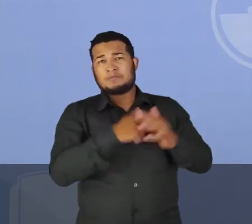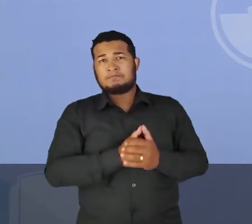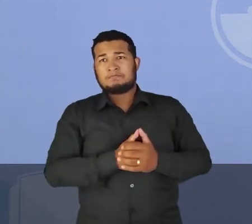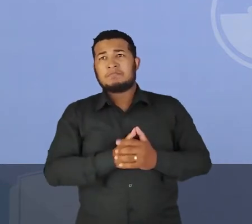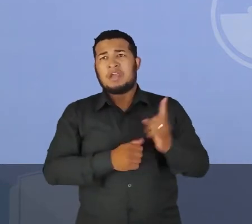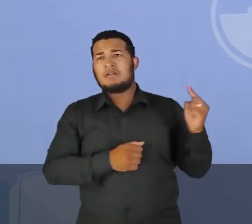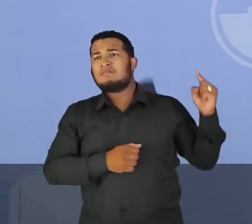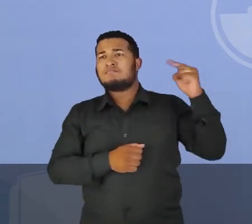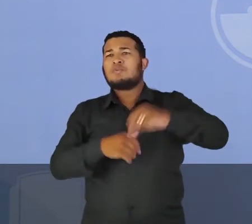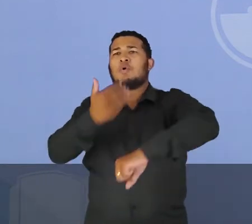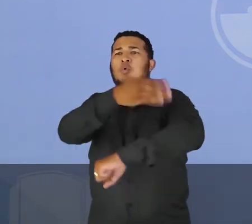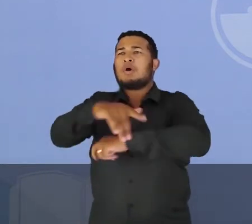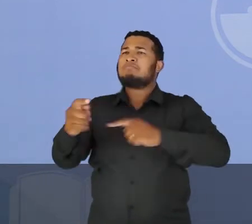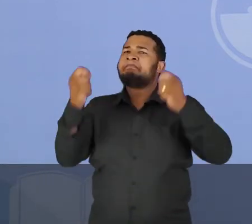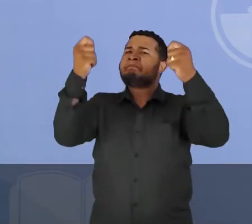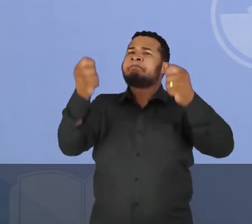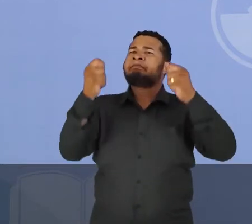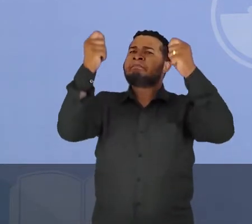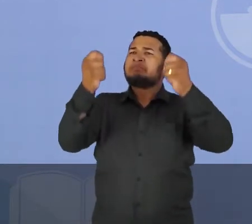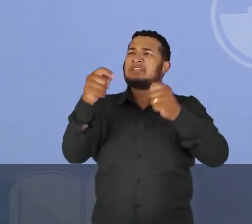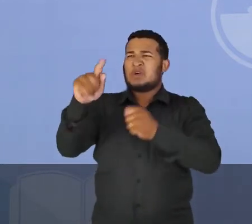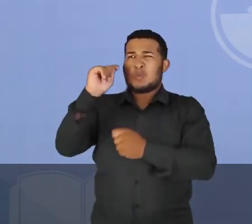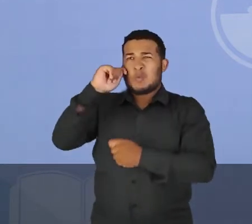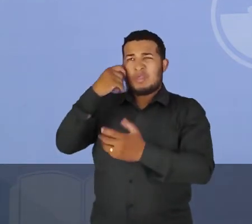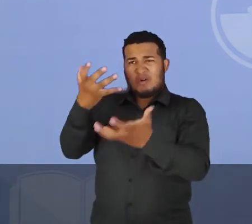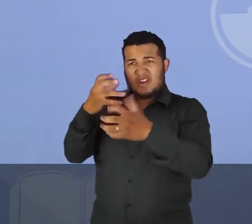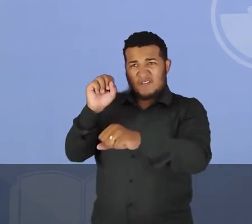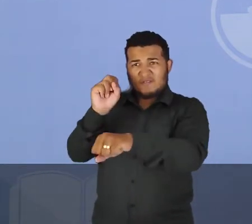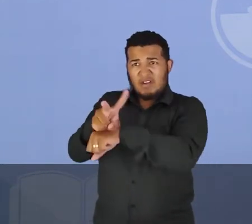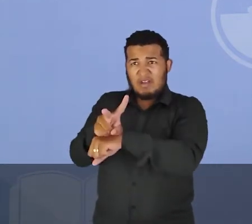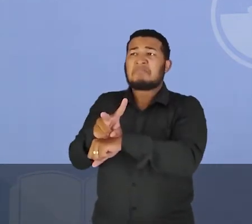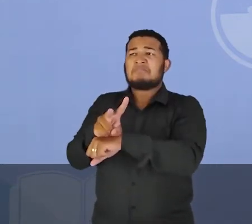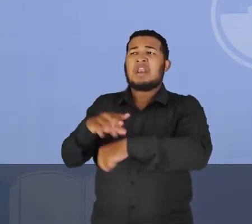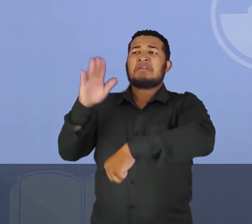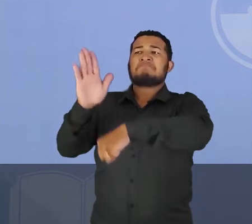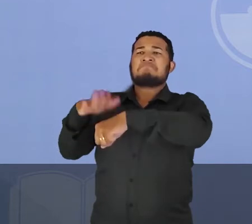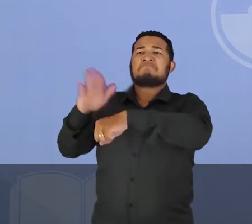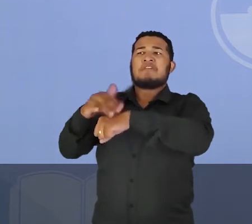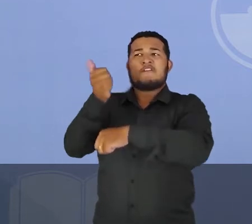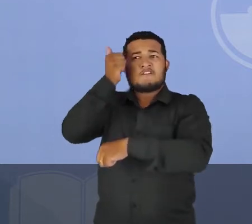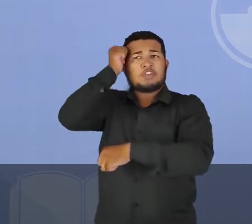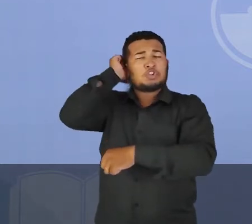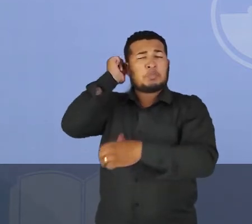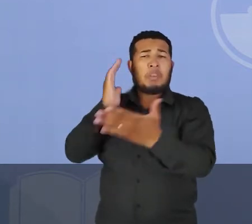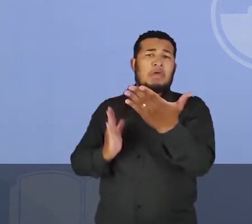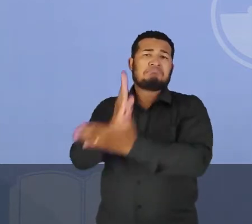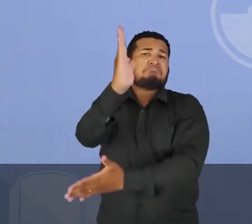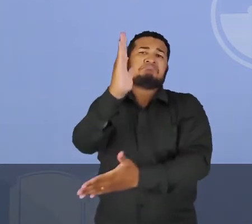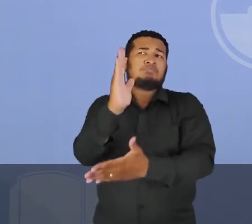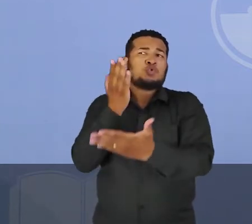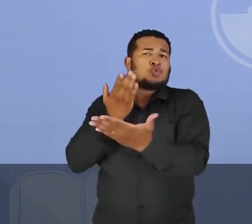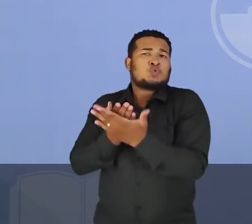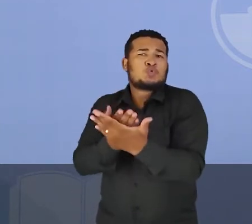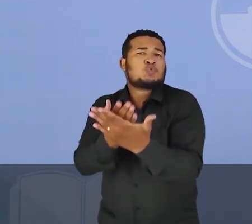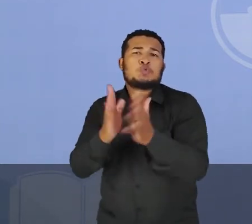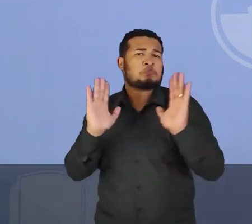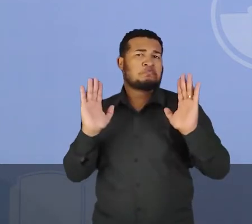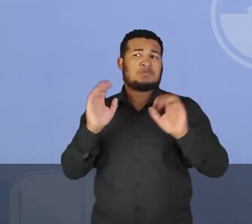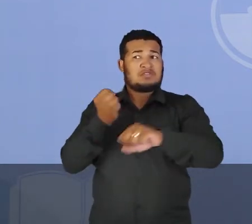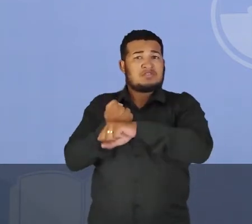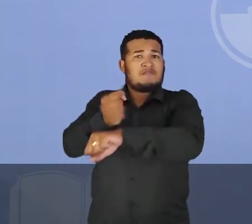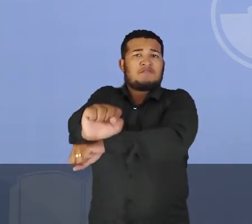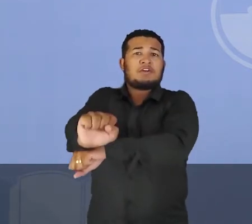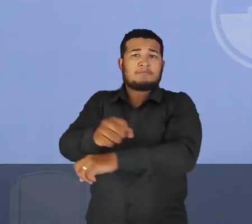rua para protestar e dizer que se o negro quiser uma vaga, ele então que passe no vestibular, que estude. Mais